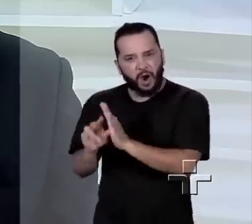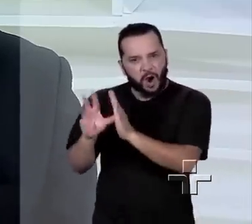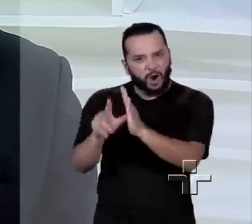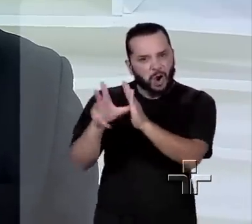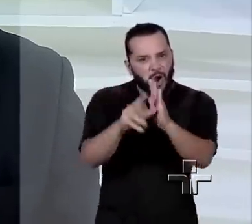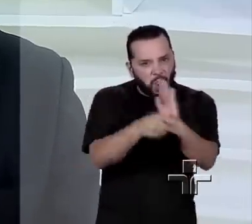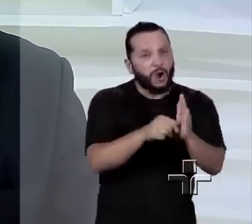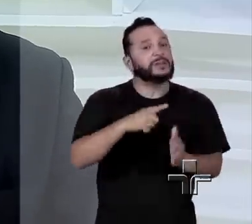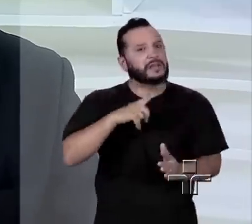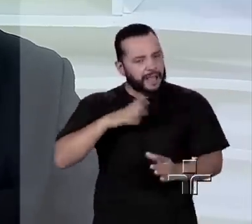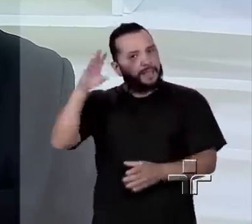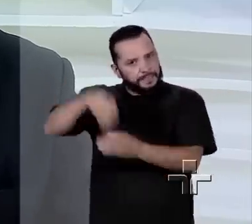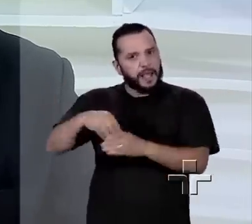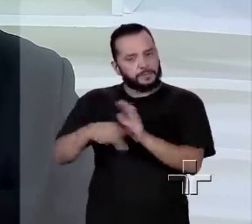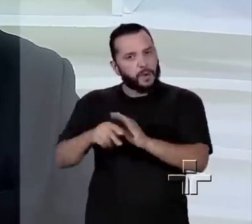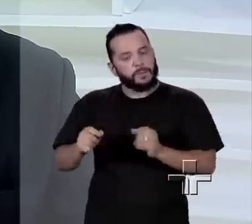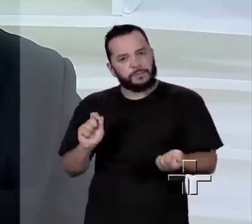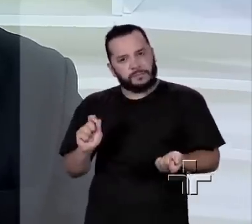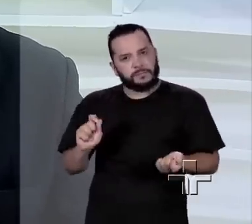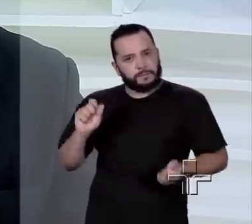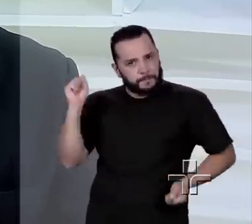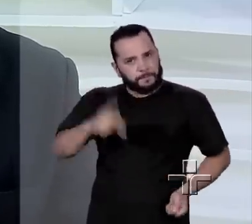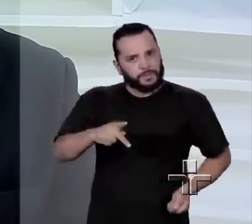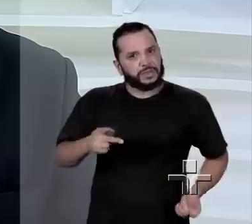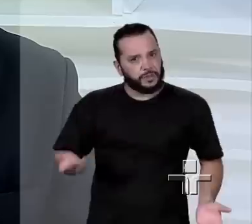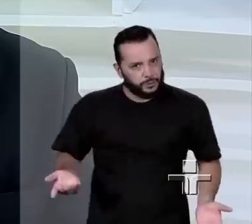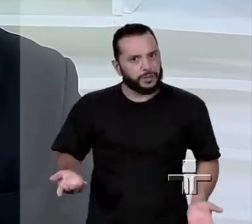ter atitude de governo muito